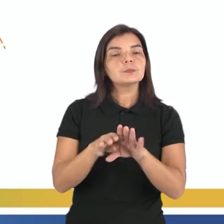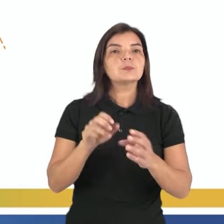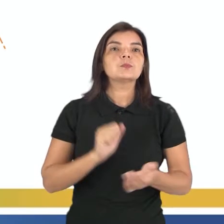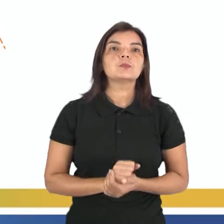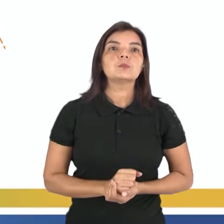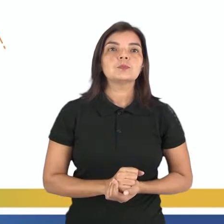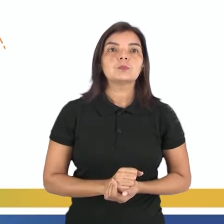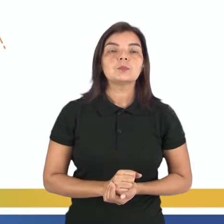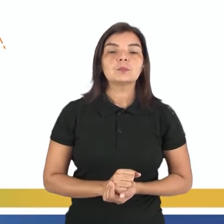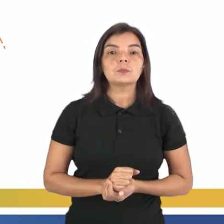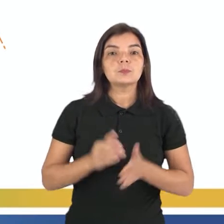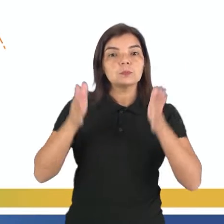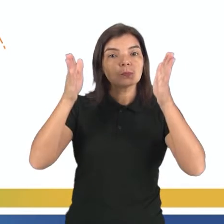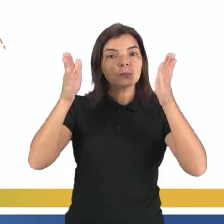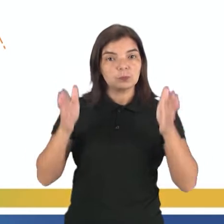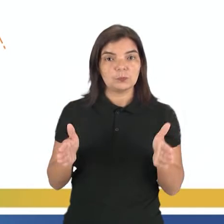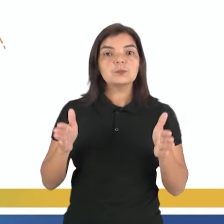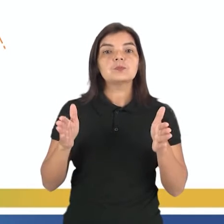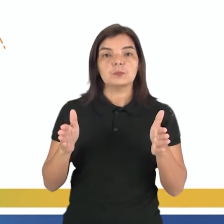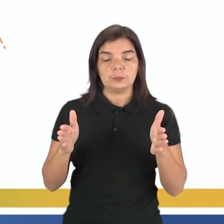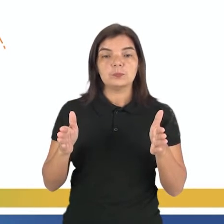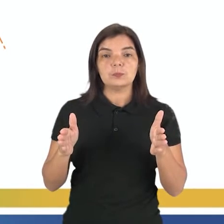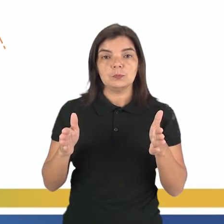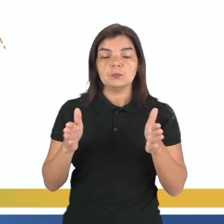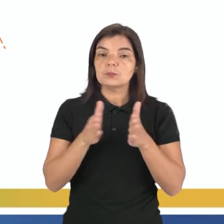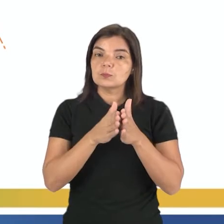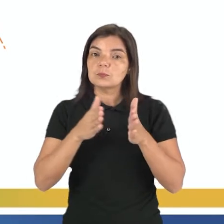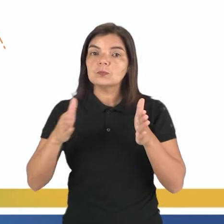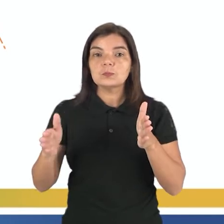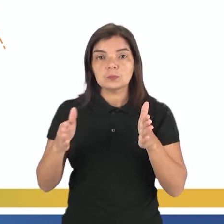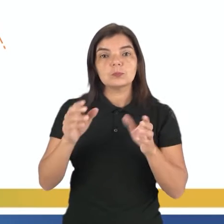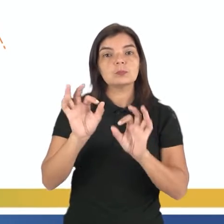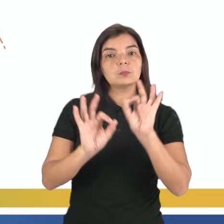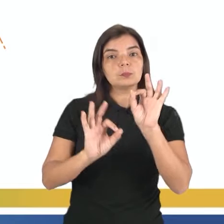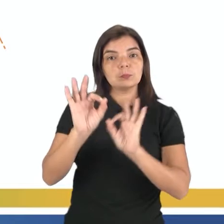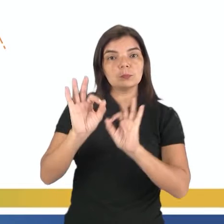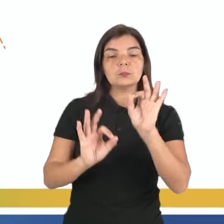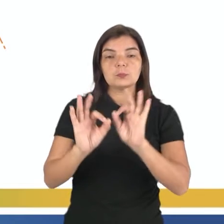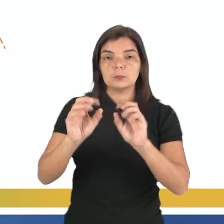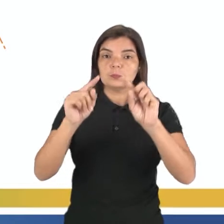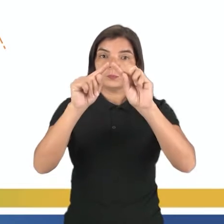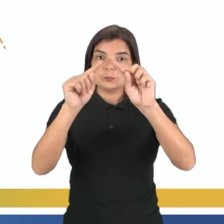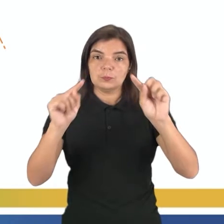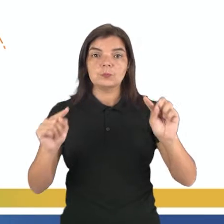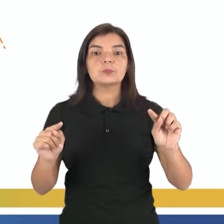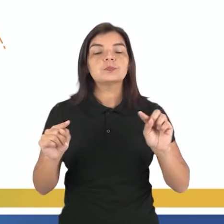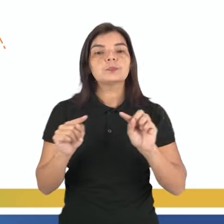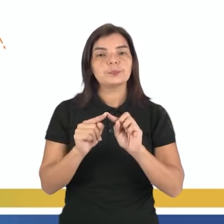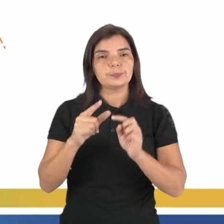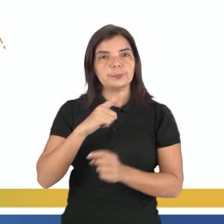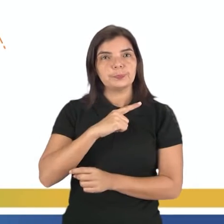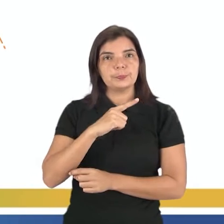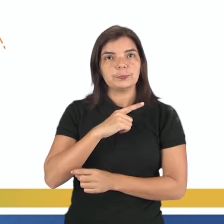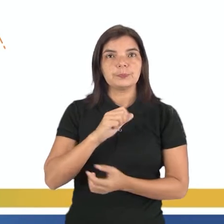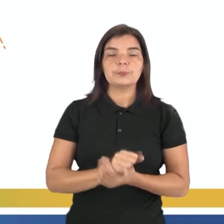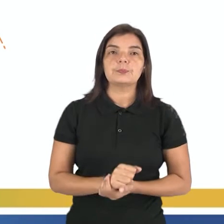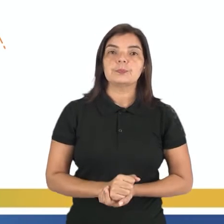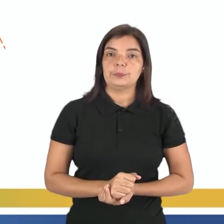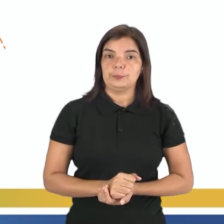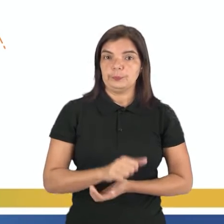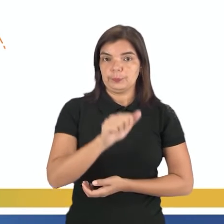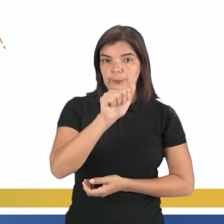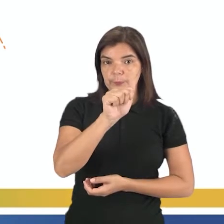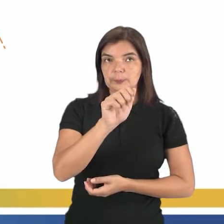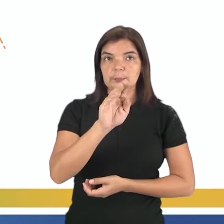pessoal, os lados, né? Os segmentos que formam esse triângulo, né? Então, nós temos o quê? O